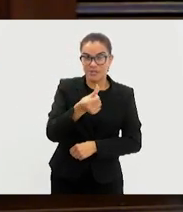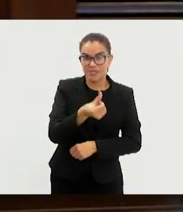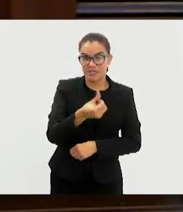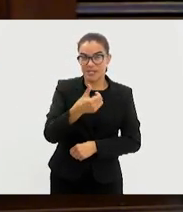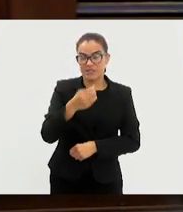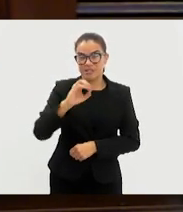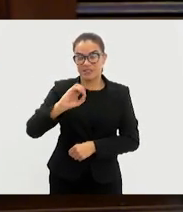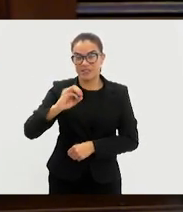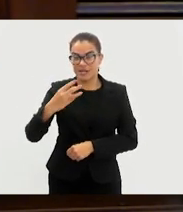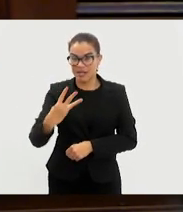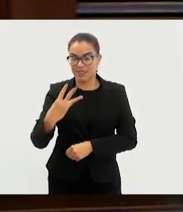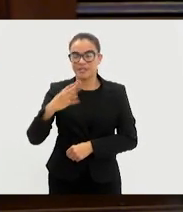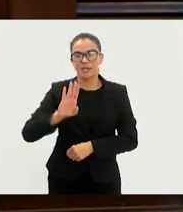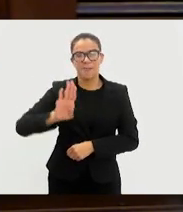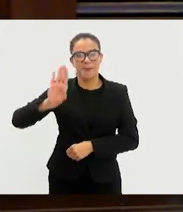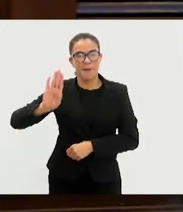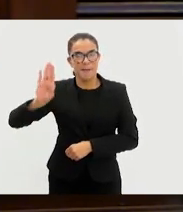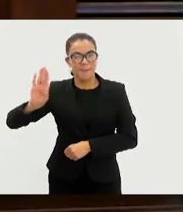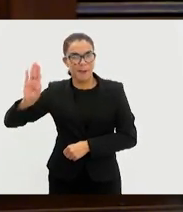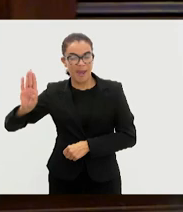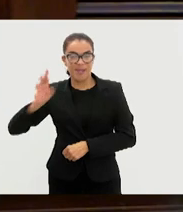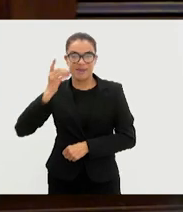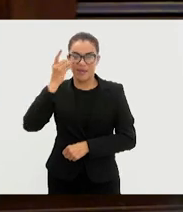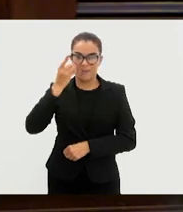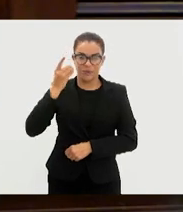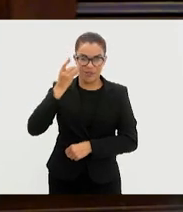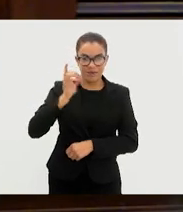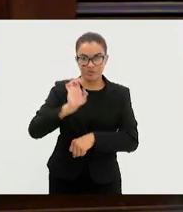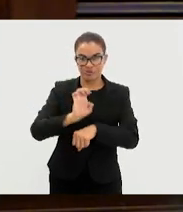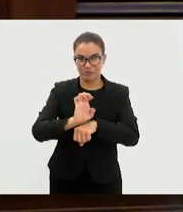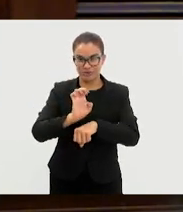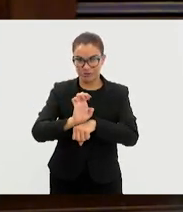5.603 candidaturas para deputadas